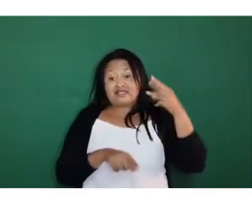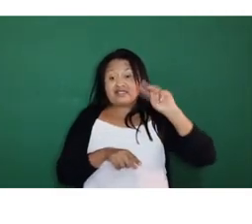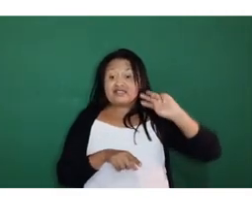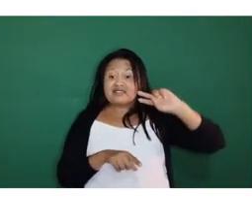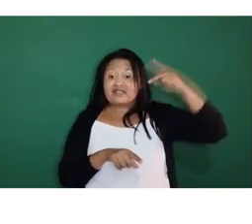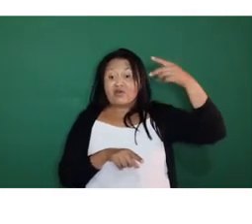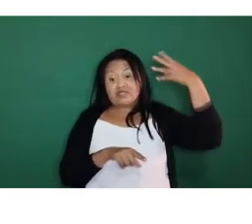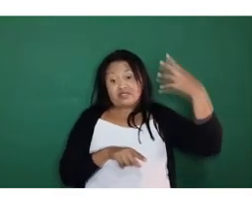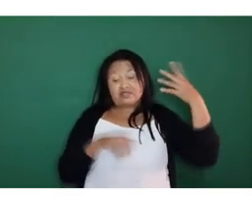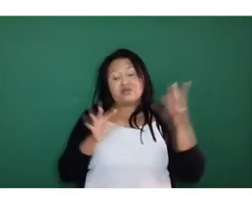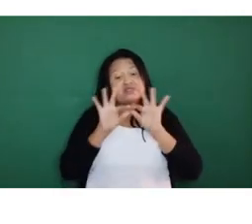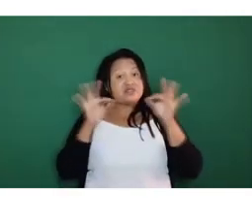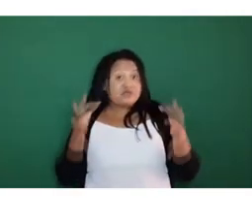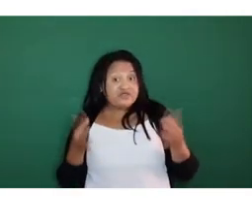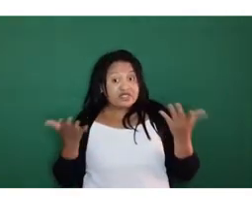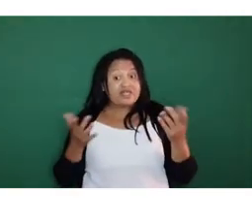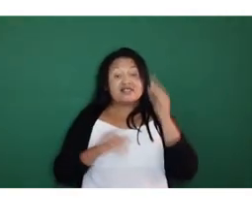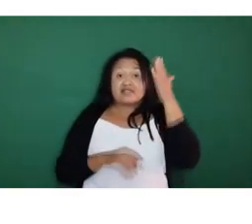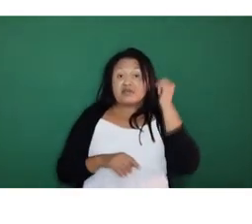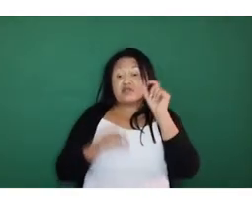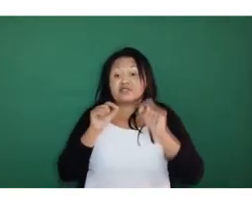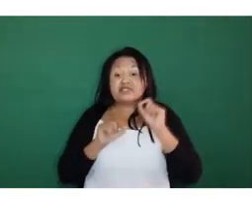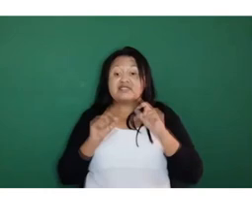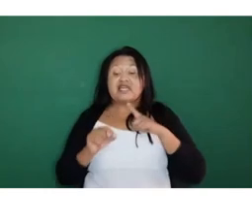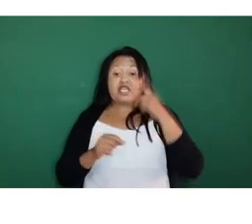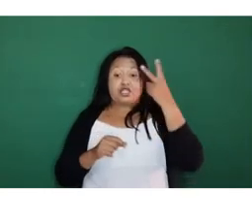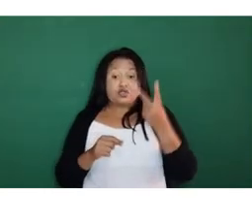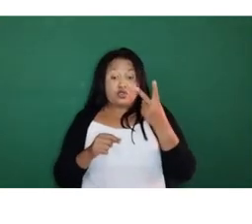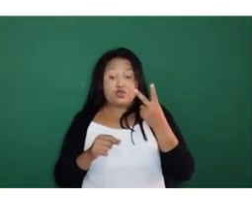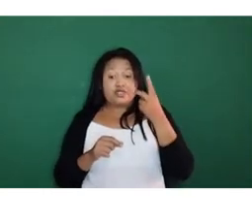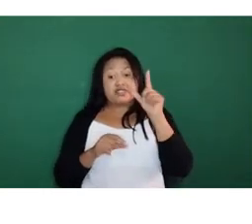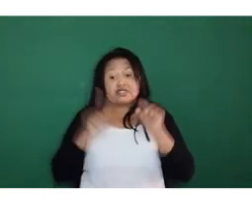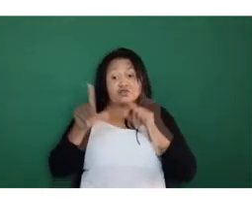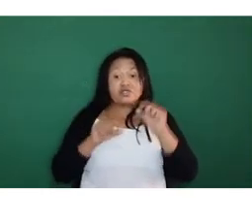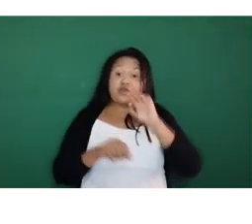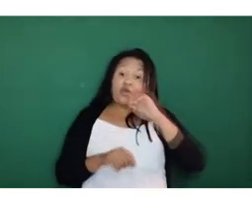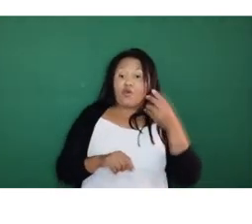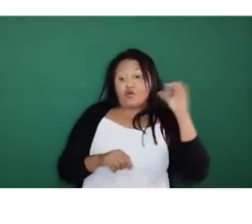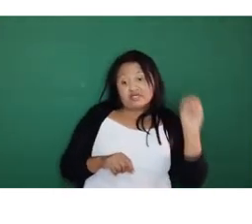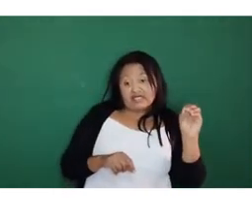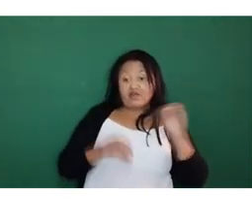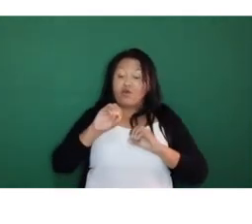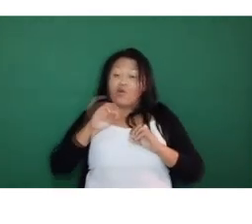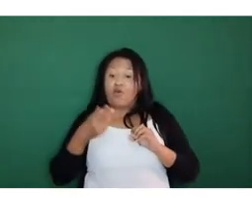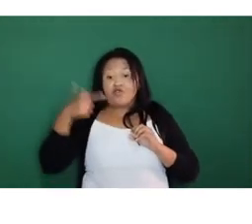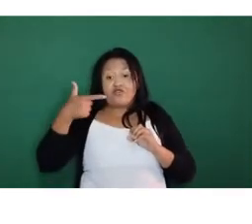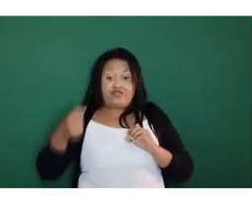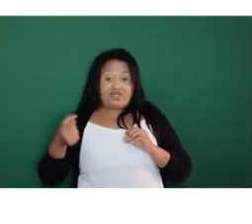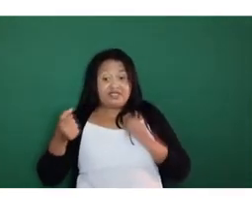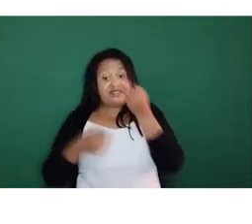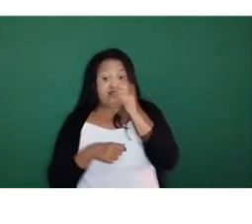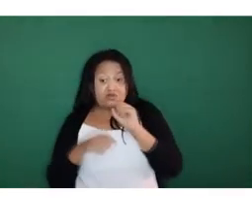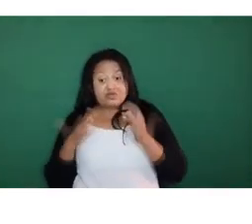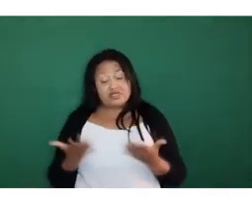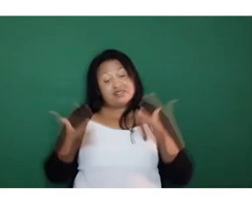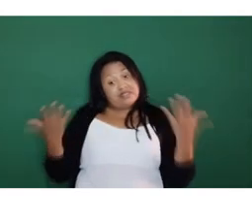ele simplificadamente sabendo que existem duas opções ou zero ou 20 segundos então a gente achou o tempo em